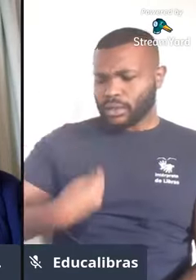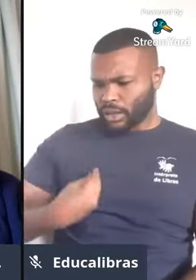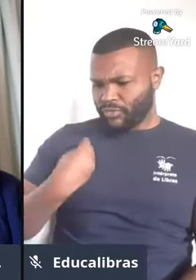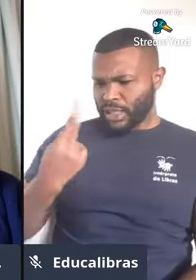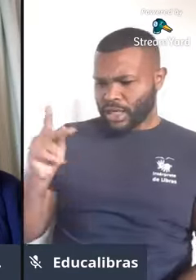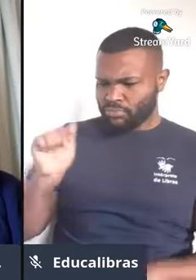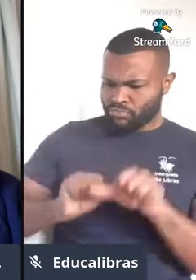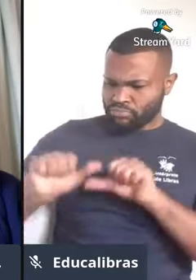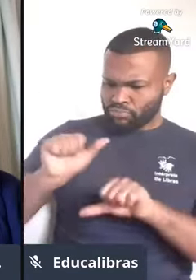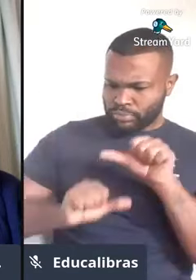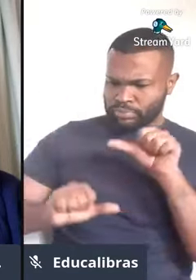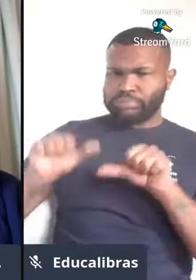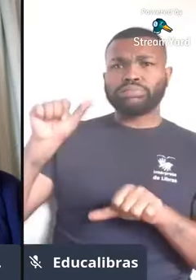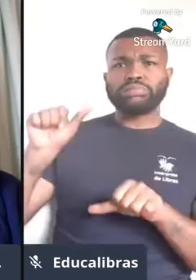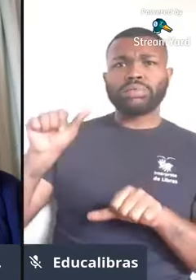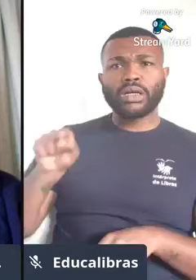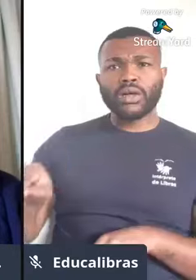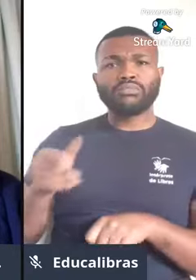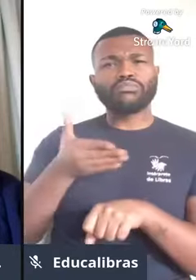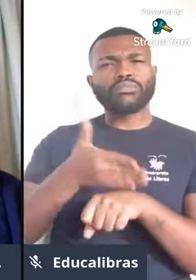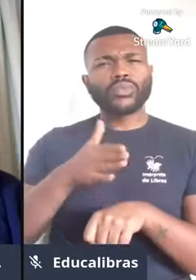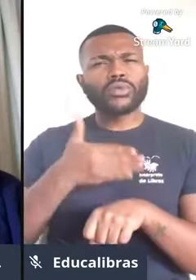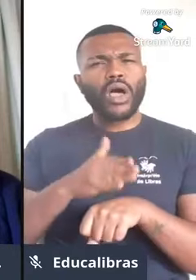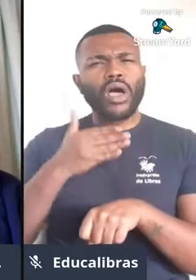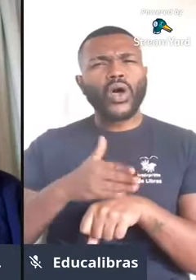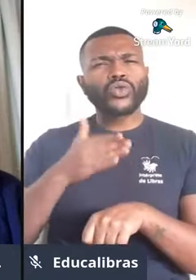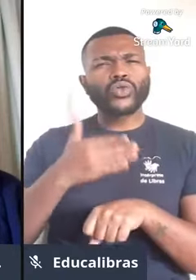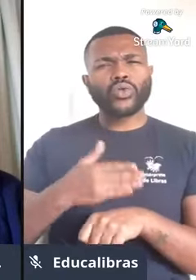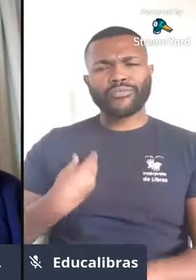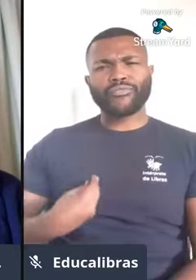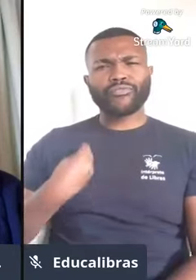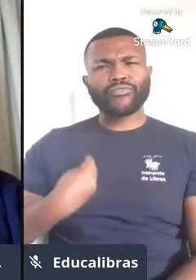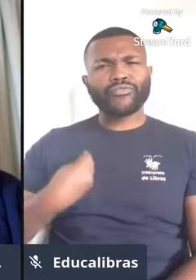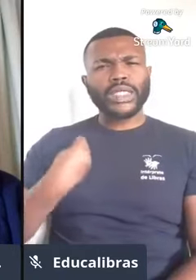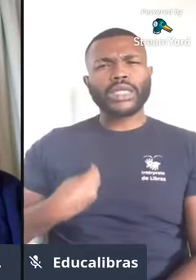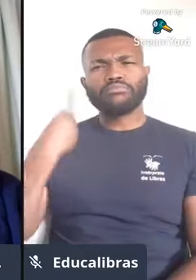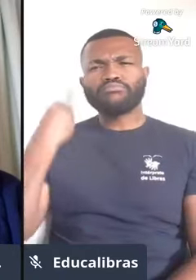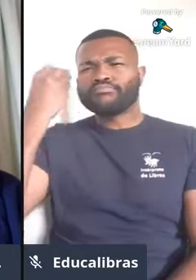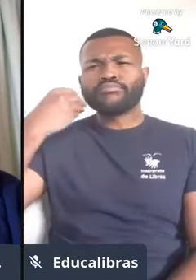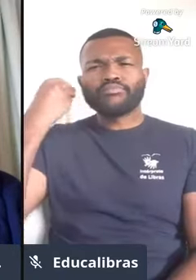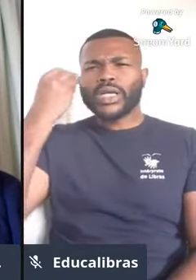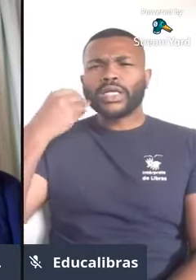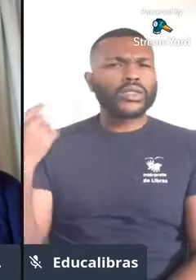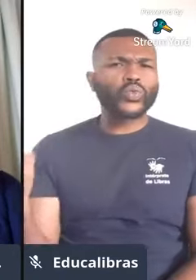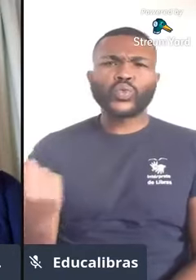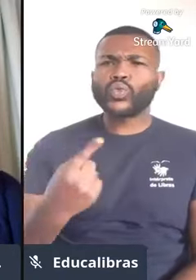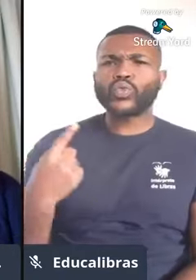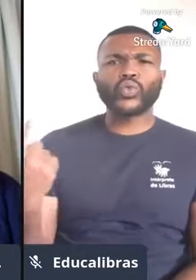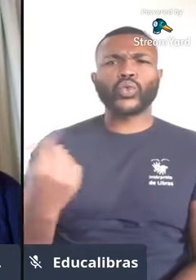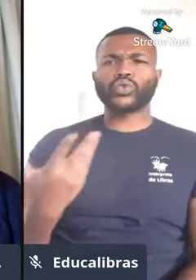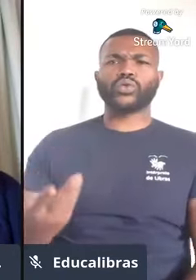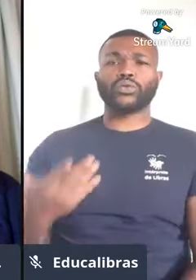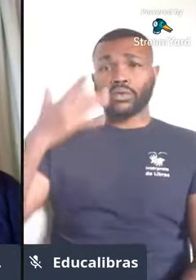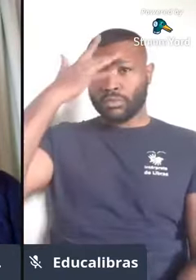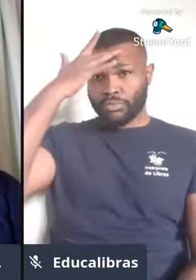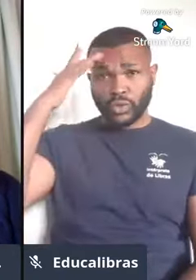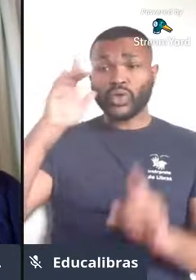do estágio pode trazer na vida das pessoas, de todo mundo, né, das pessoas com deficiência